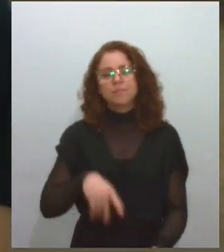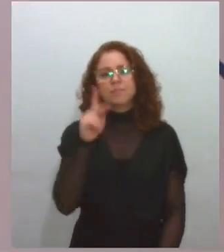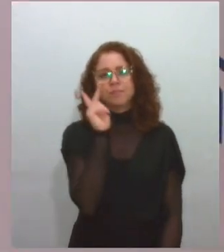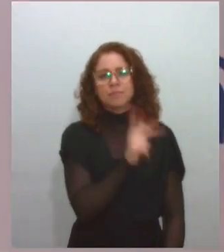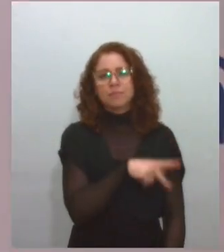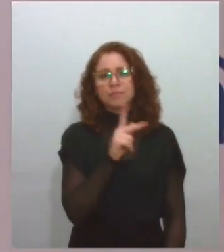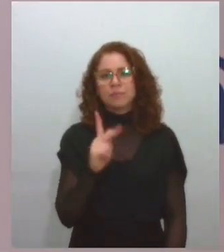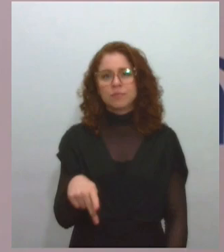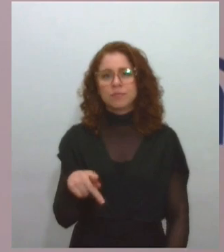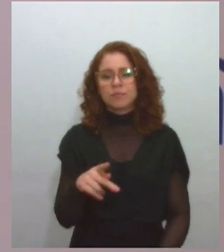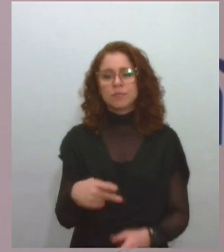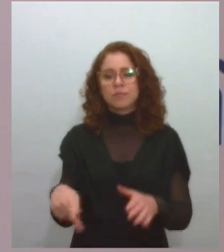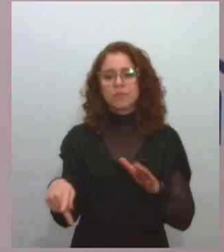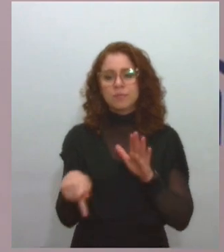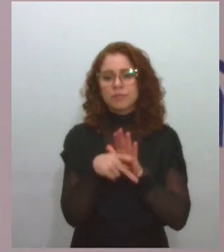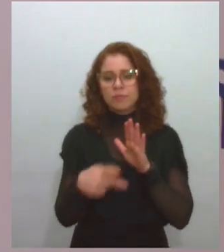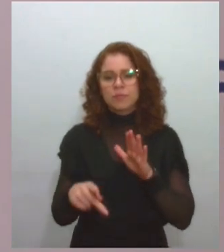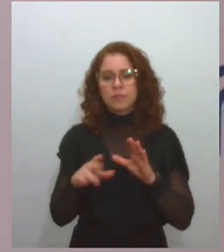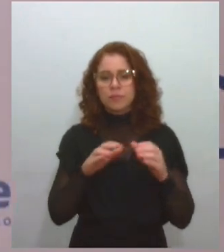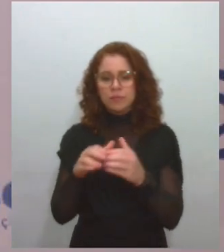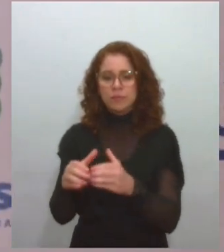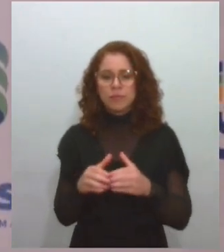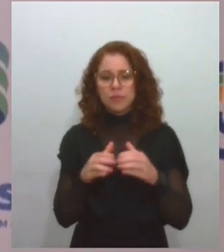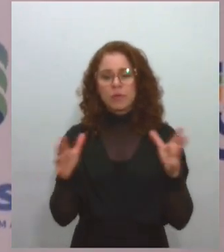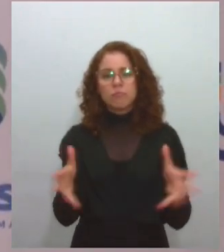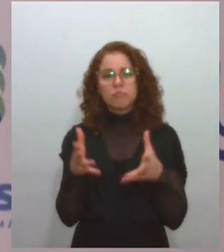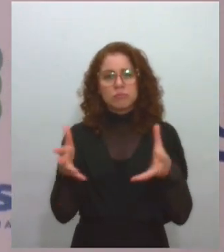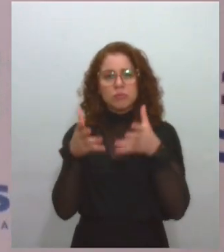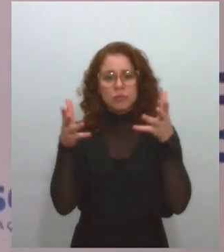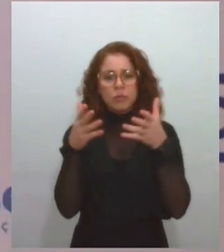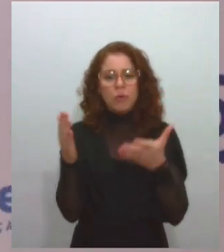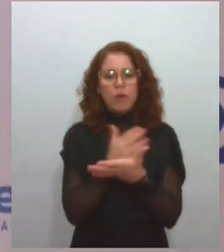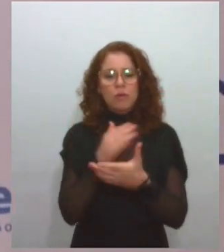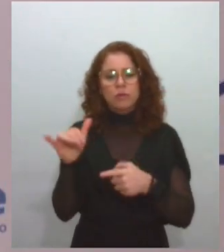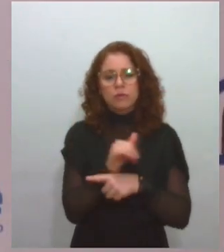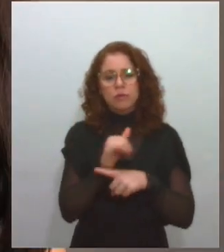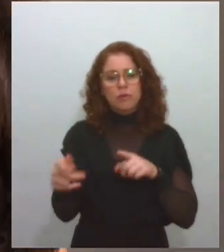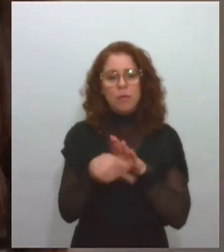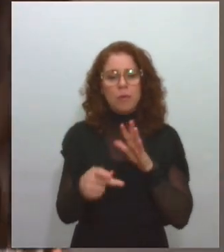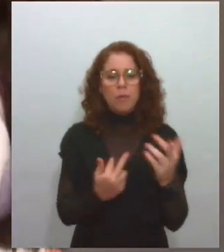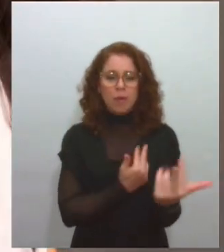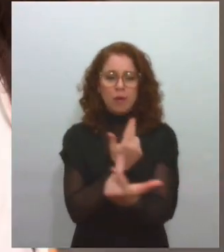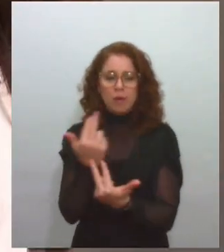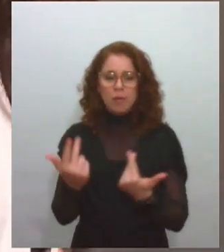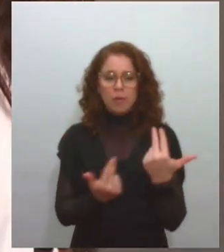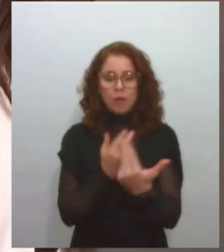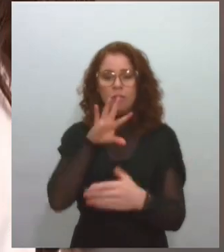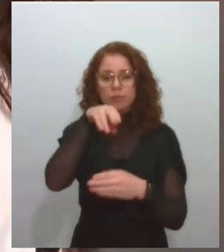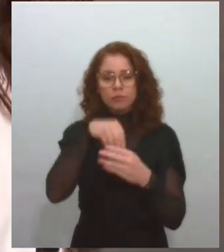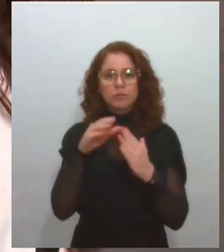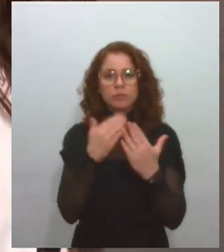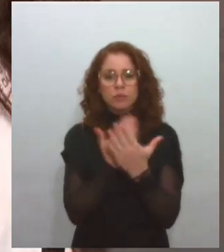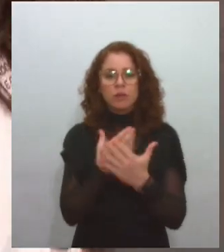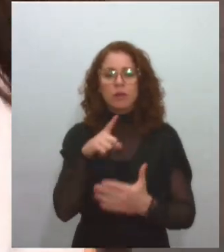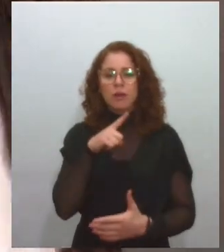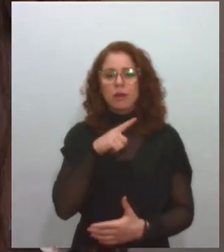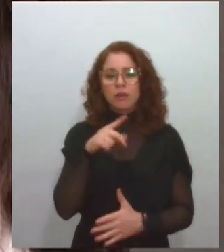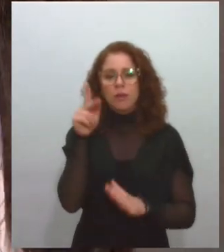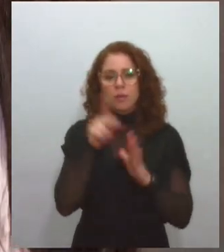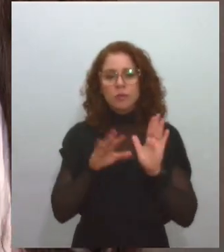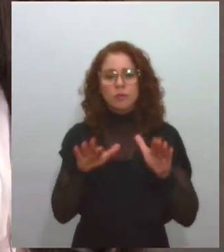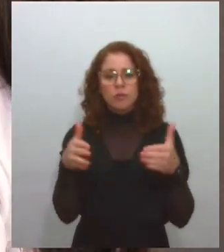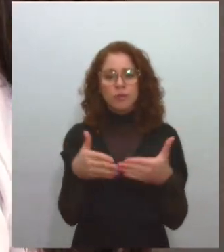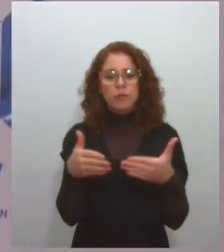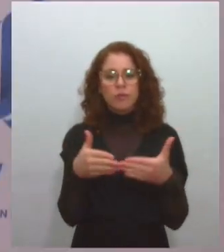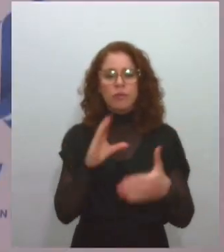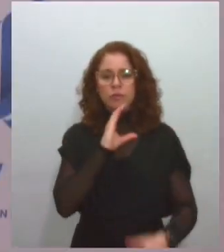Souza, ressaltou o valor de ações como essa e explicou que na escola desenvolve um projeto voltado à cidadania com